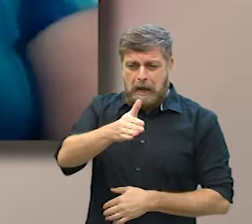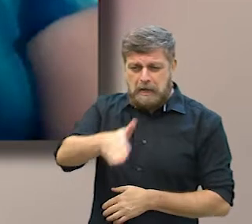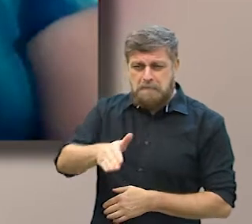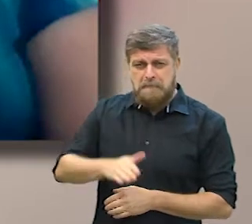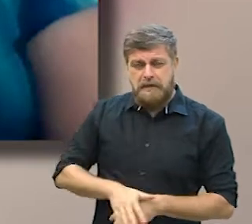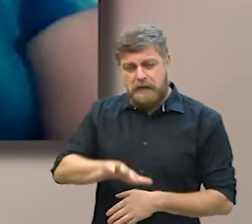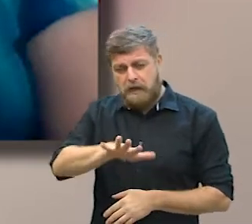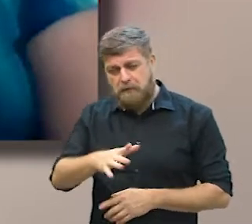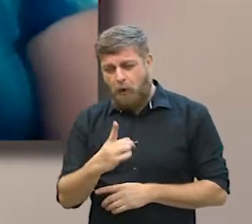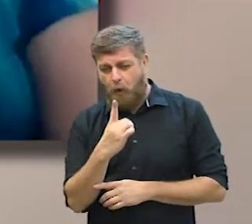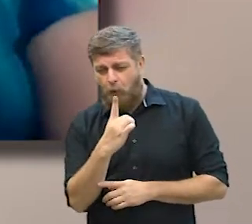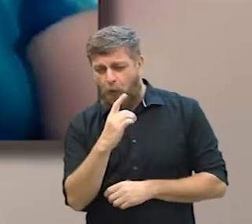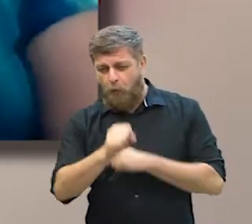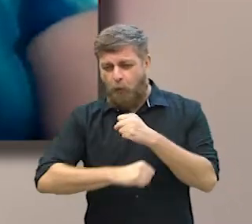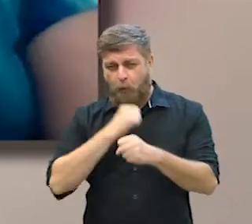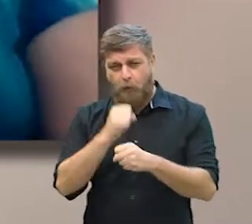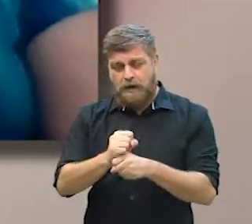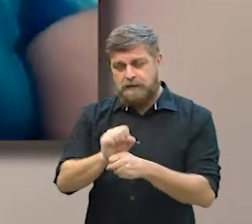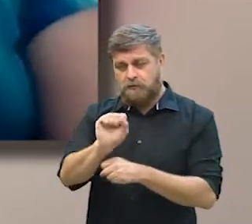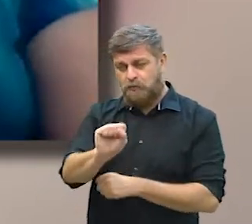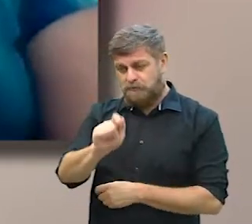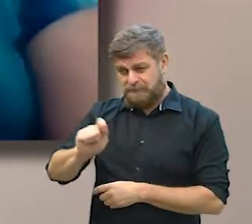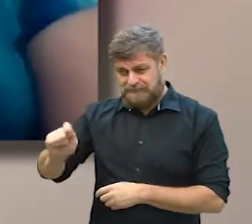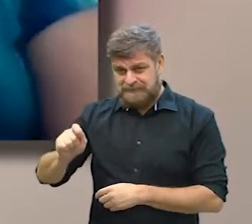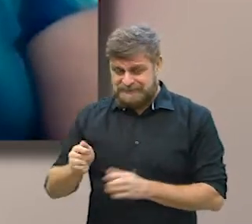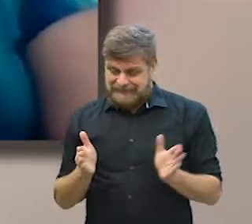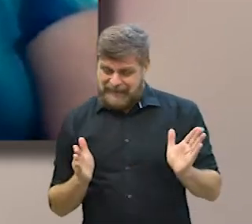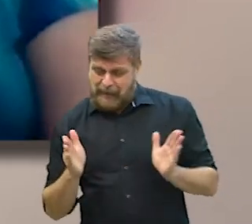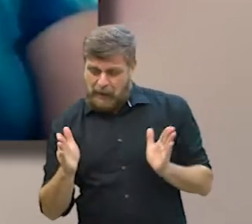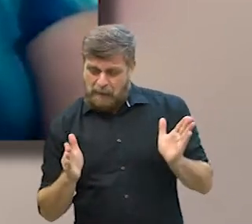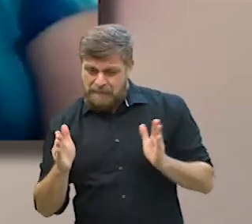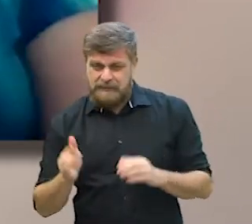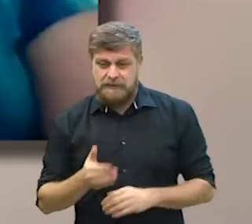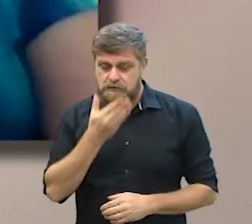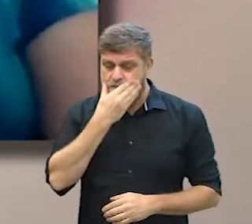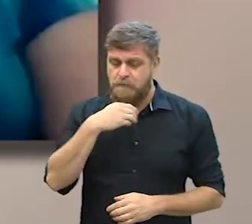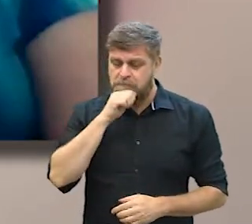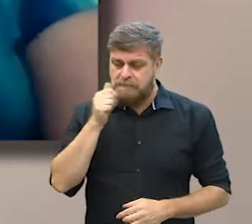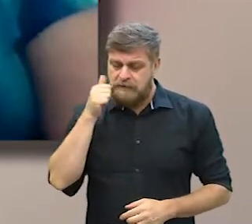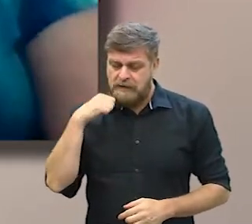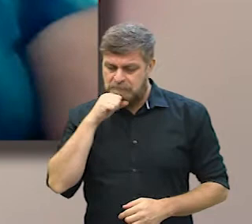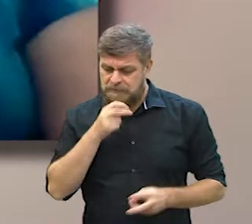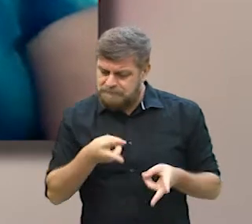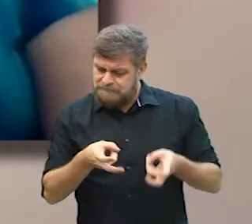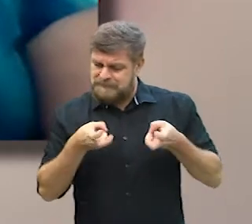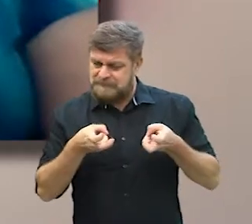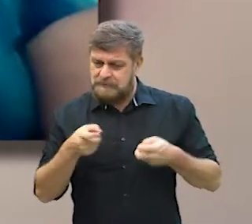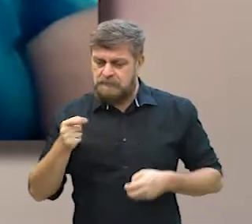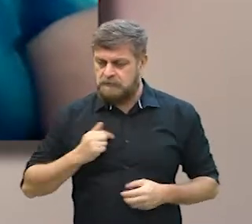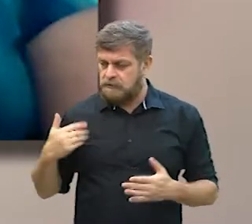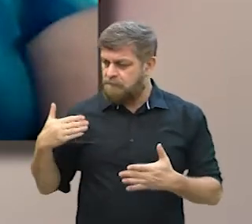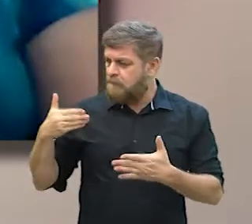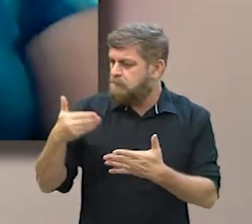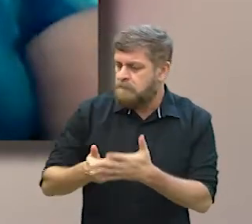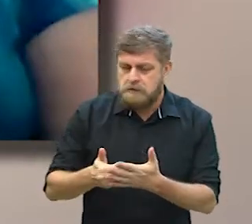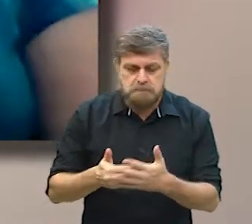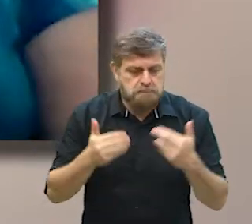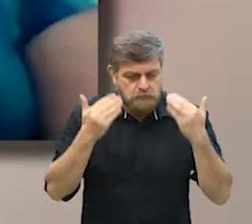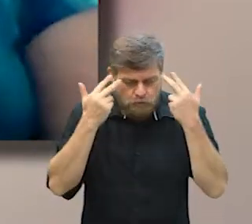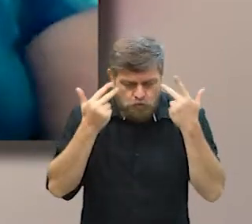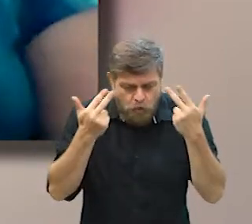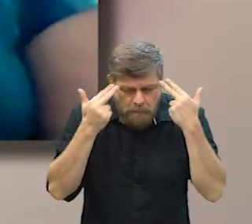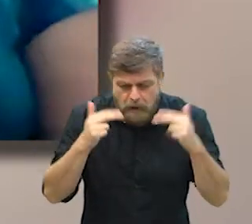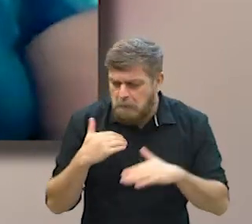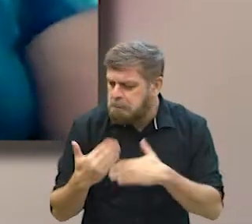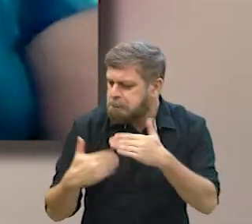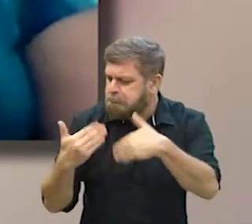e 1 ano e 8 meses, mais ou menos, é a fase que os pais remetem a isso, que até ali era tudo bem, que